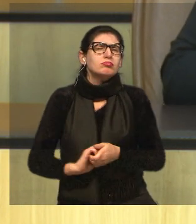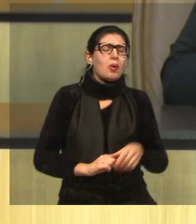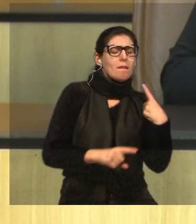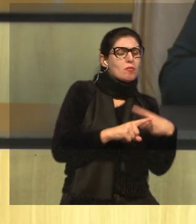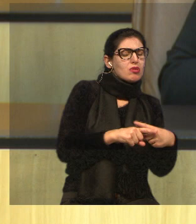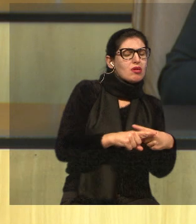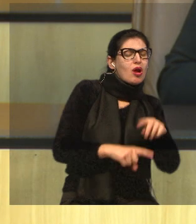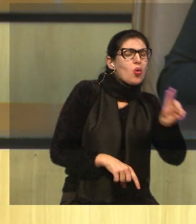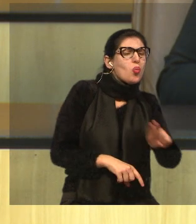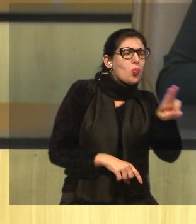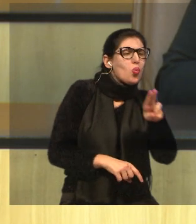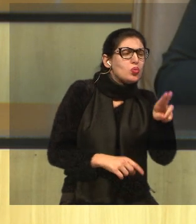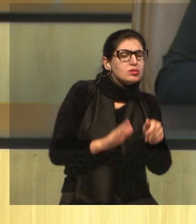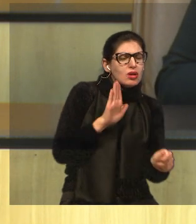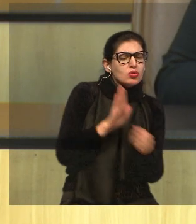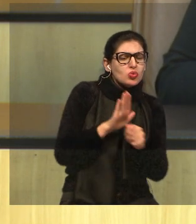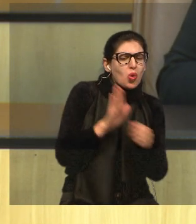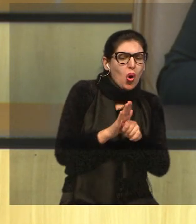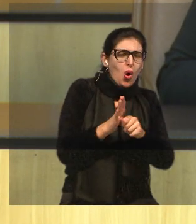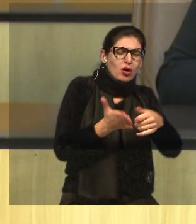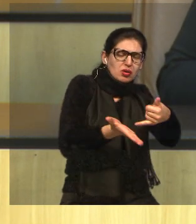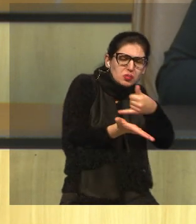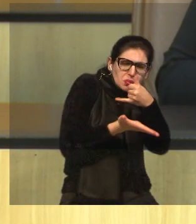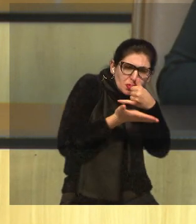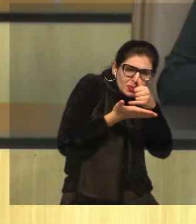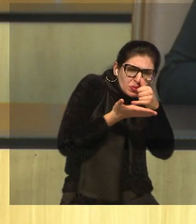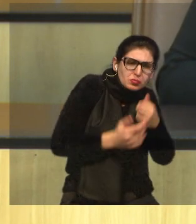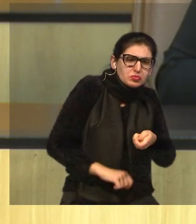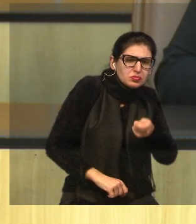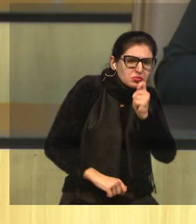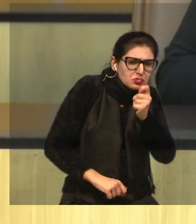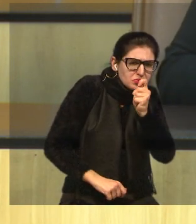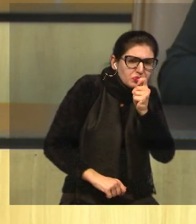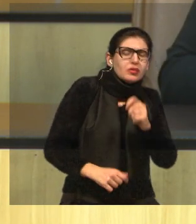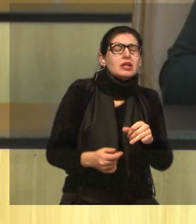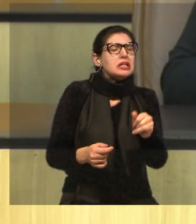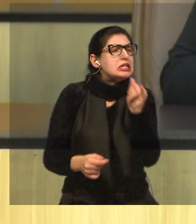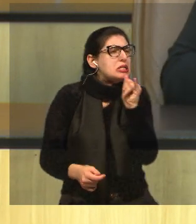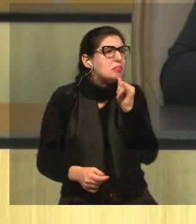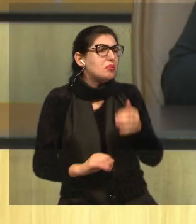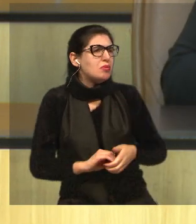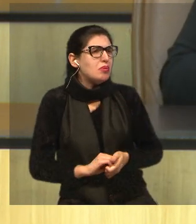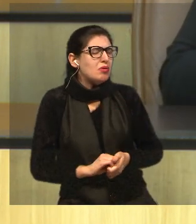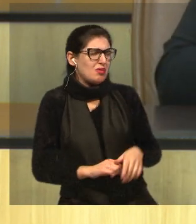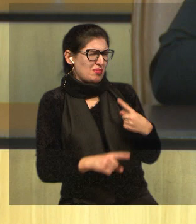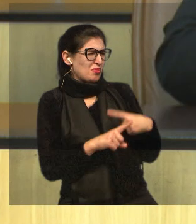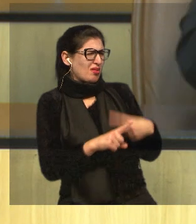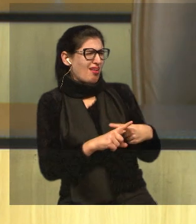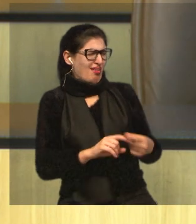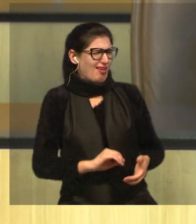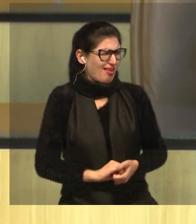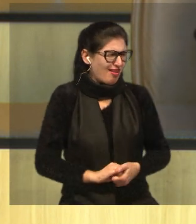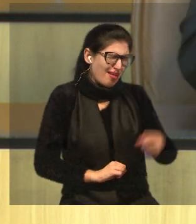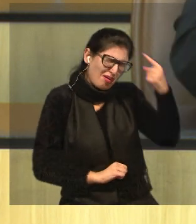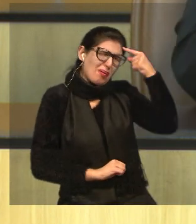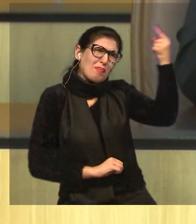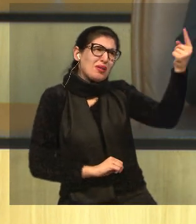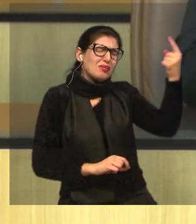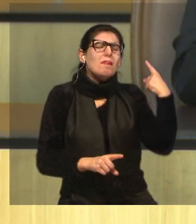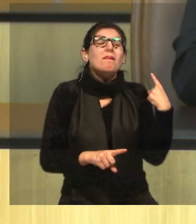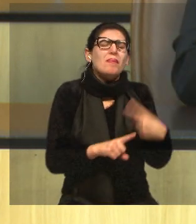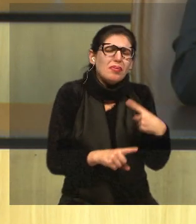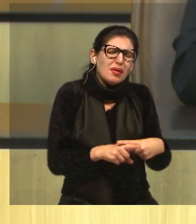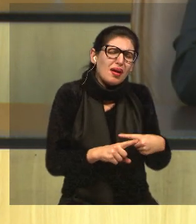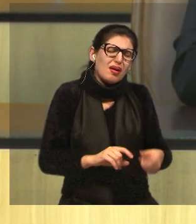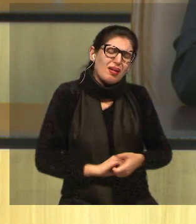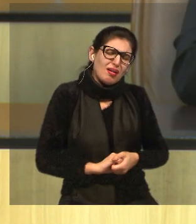Aonde que nós precisamos melhorar esse atendimento para que nós possamos fazer com que ele tenha essa pertença, como a